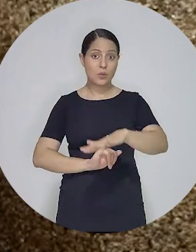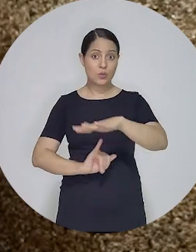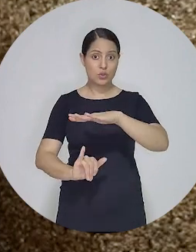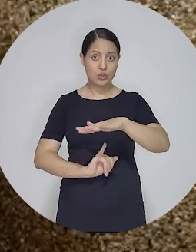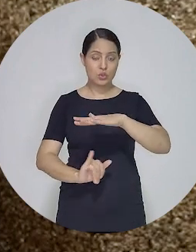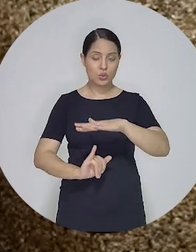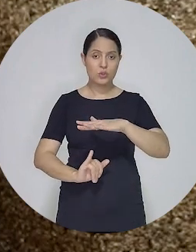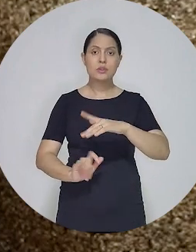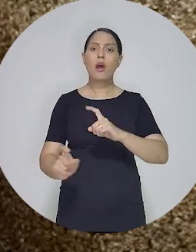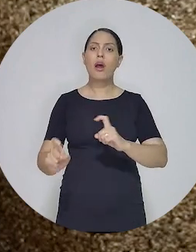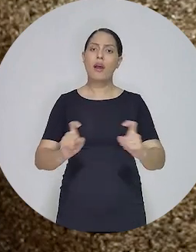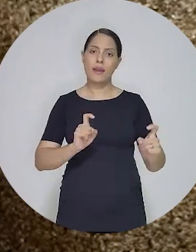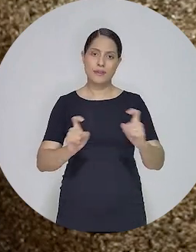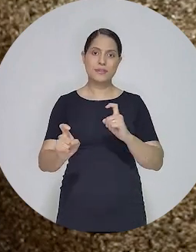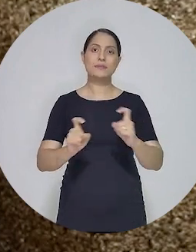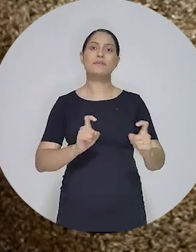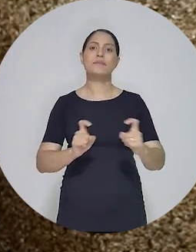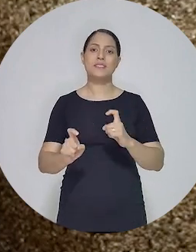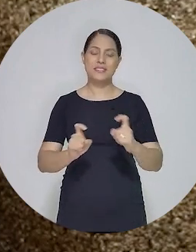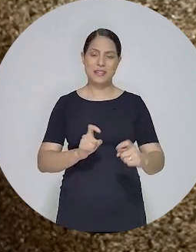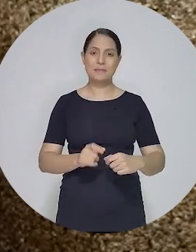nacionalmente a sua instituição.